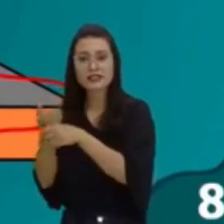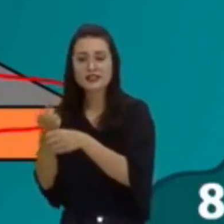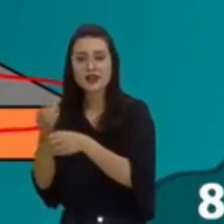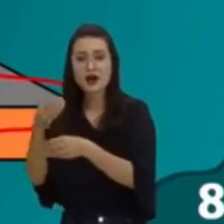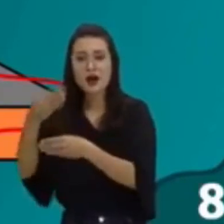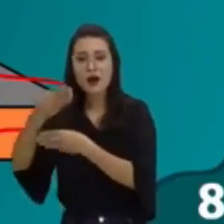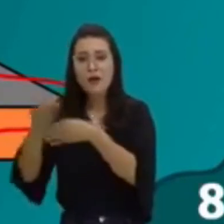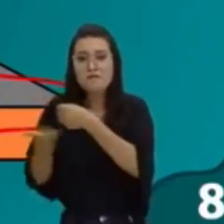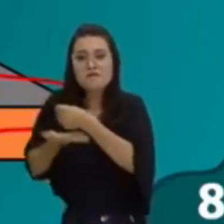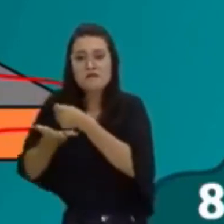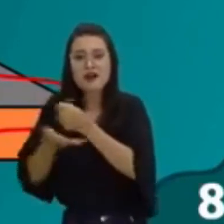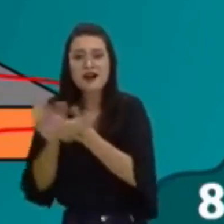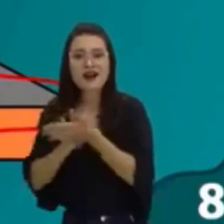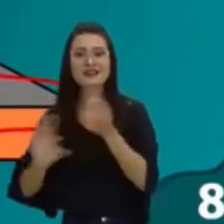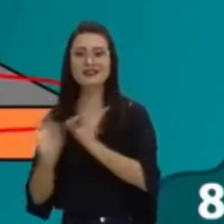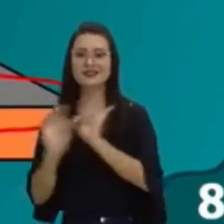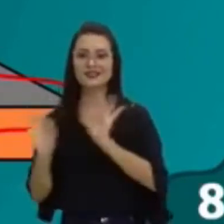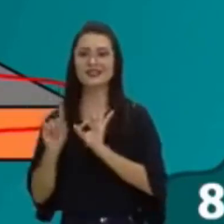É isso que fez